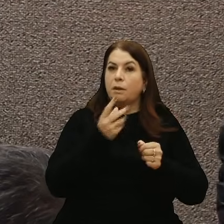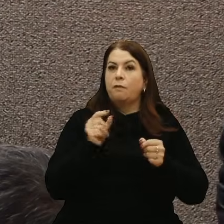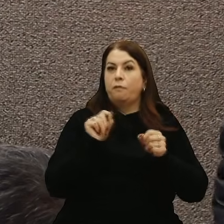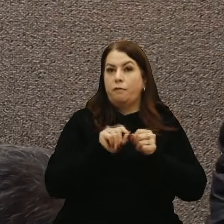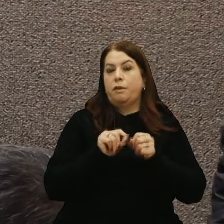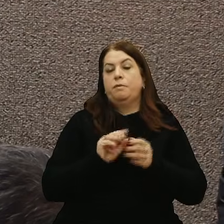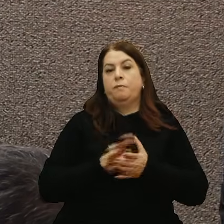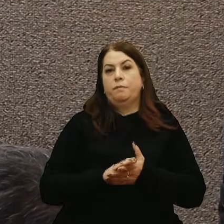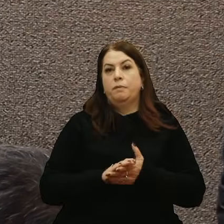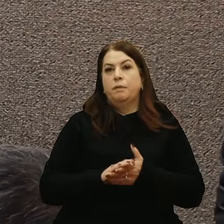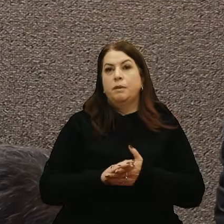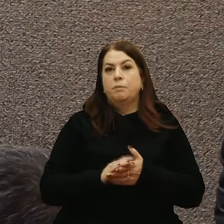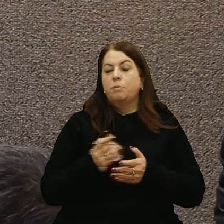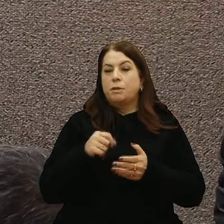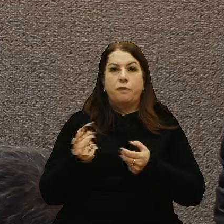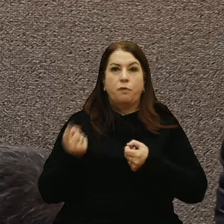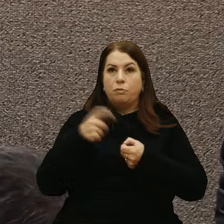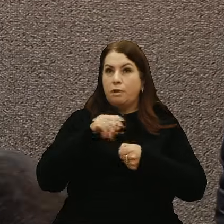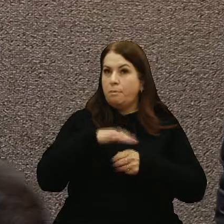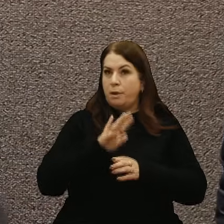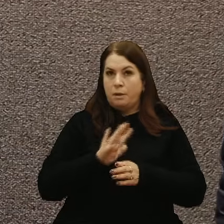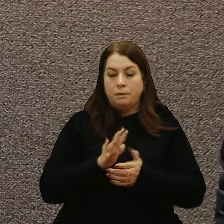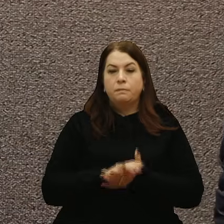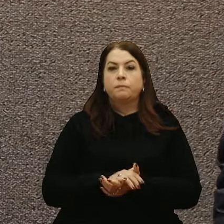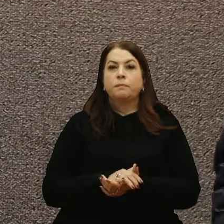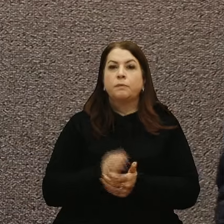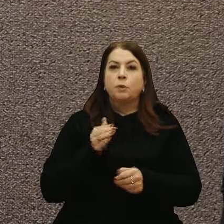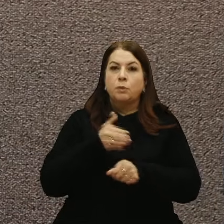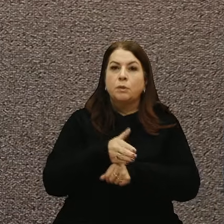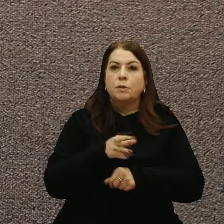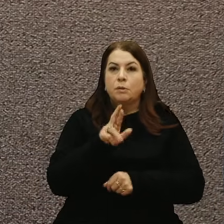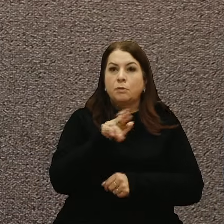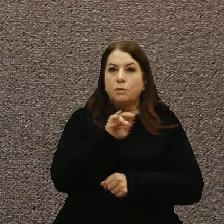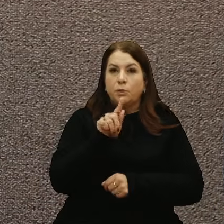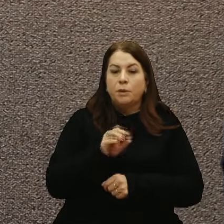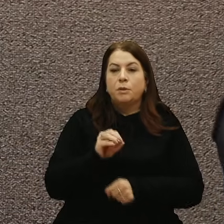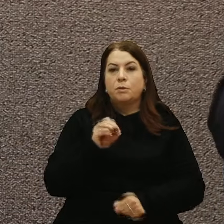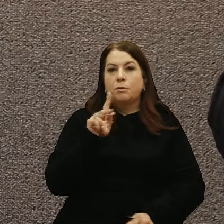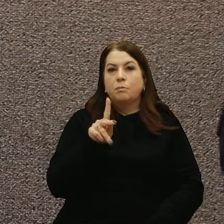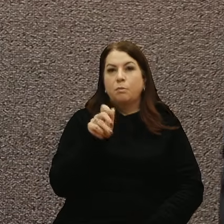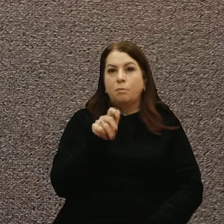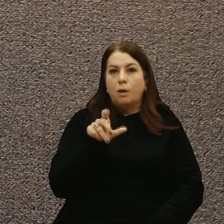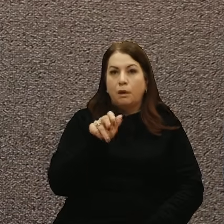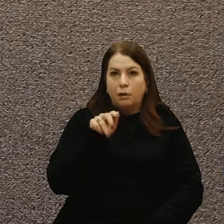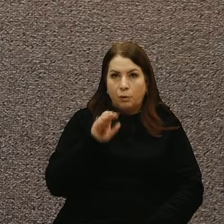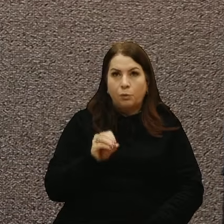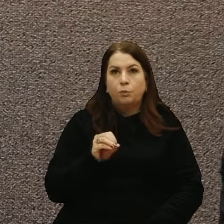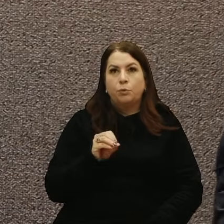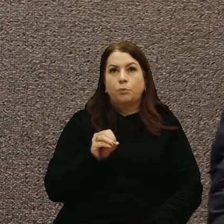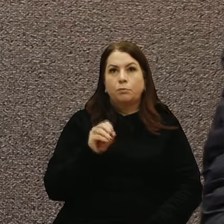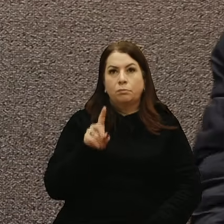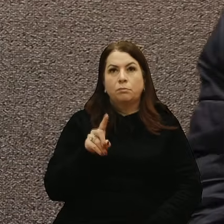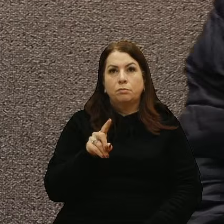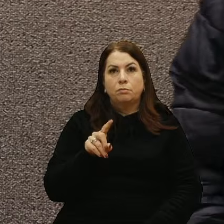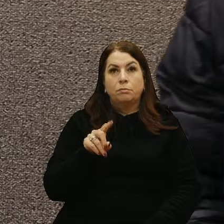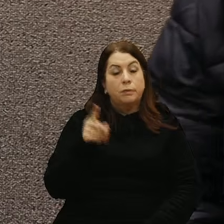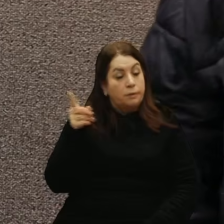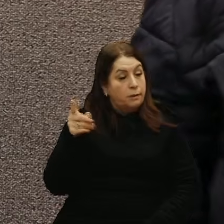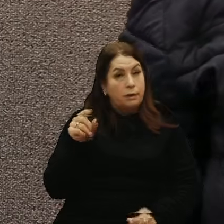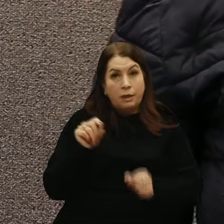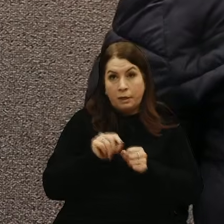mais. Então, olha os acessos aí do Risso, do Planalto, que sobrou para a